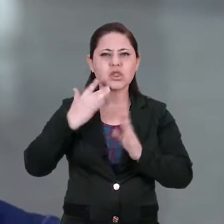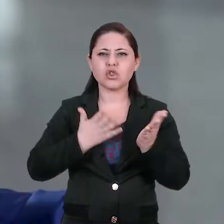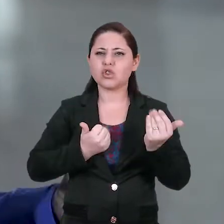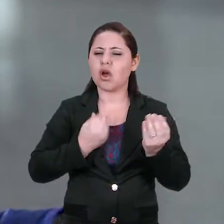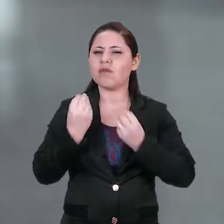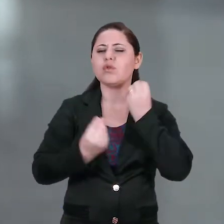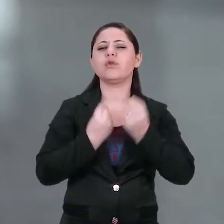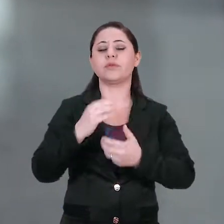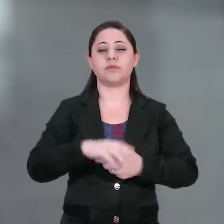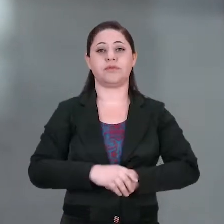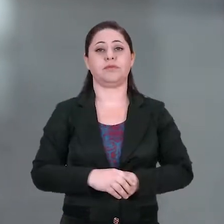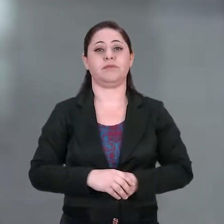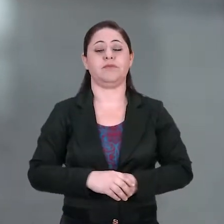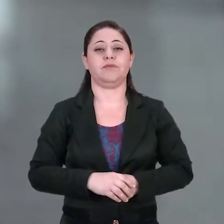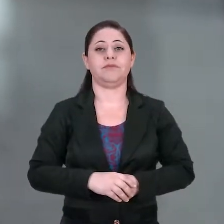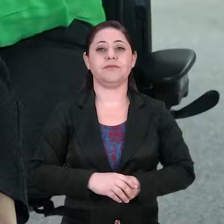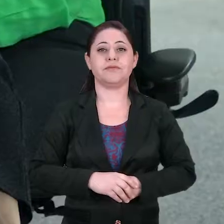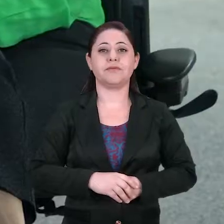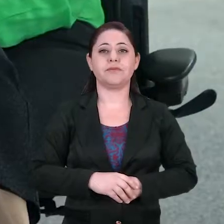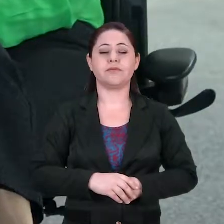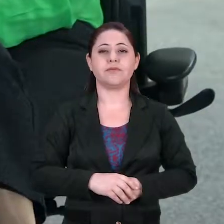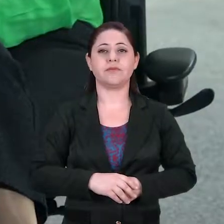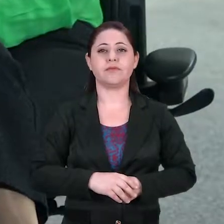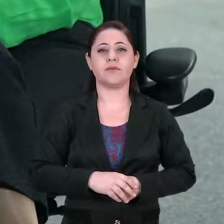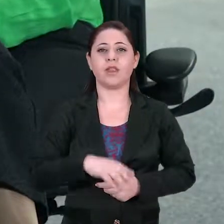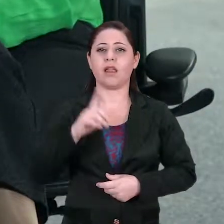que você era jovem, era adolescente? Bom,